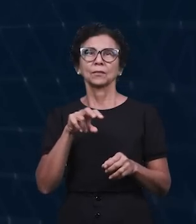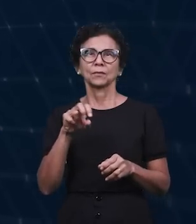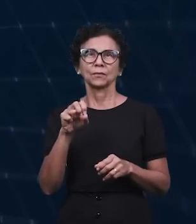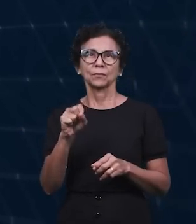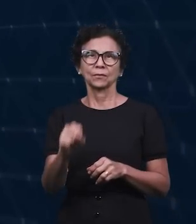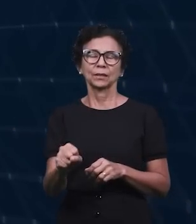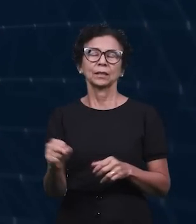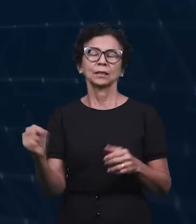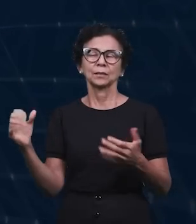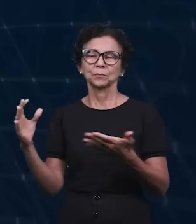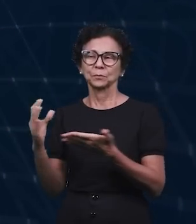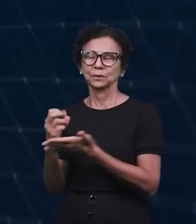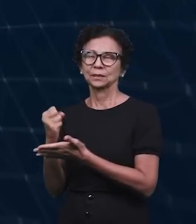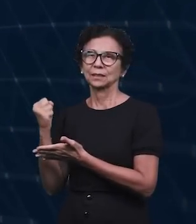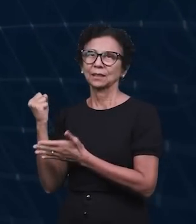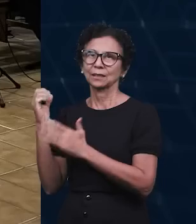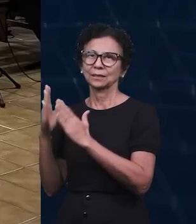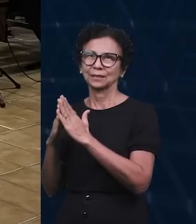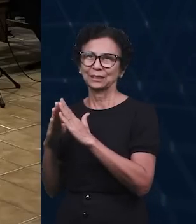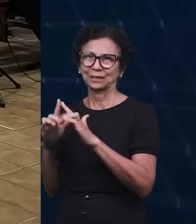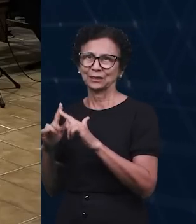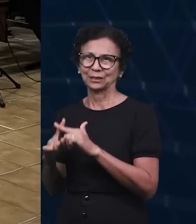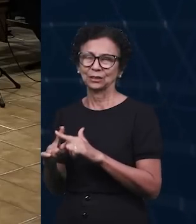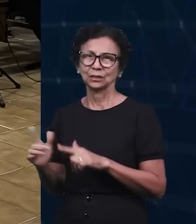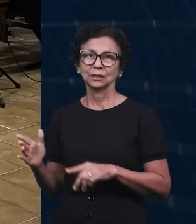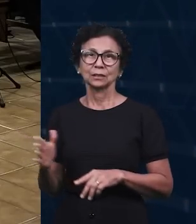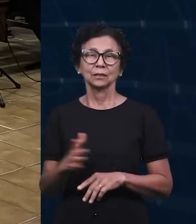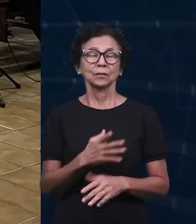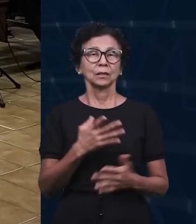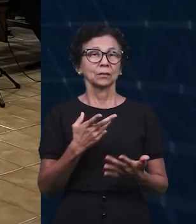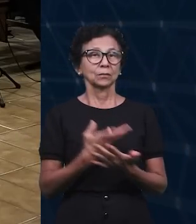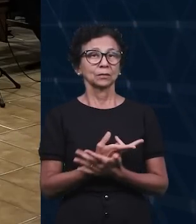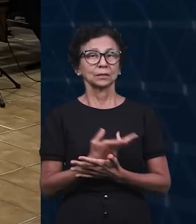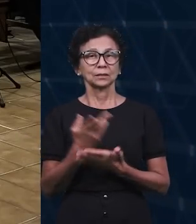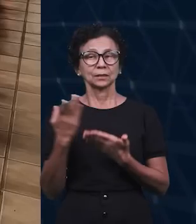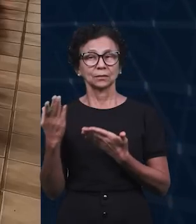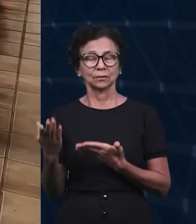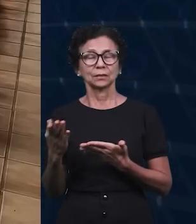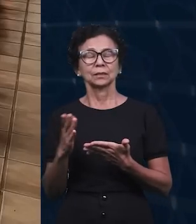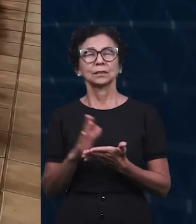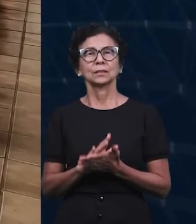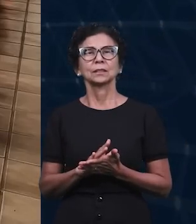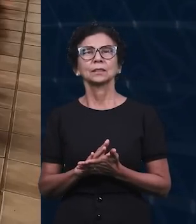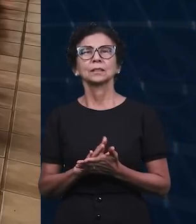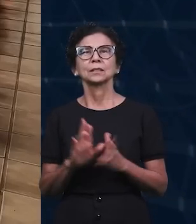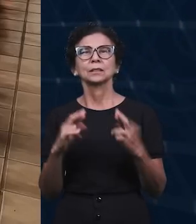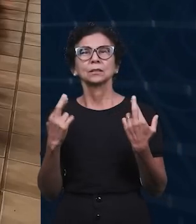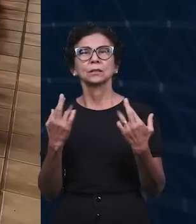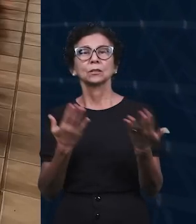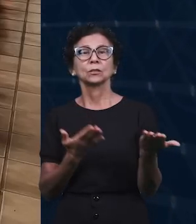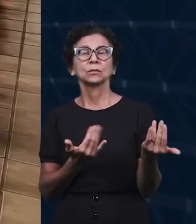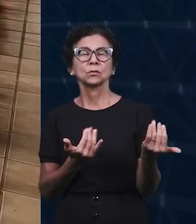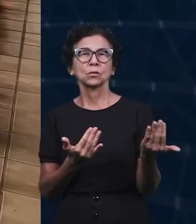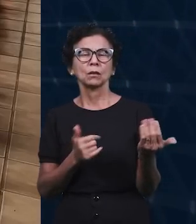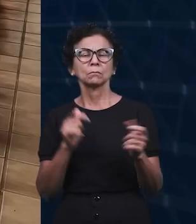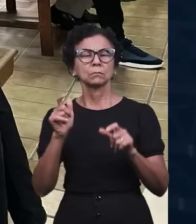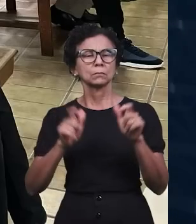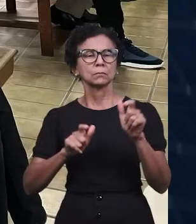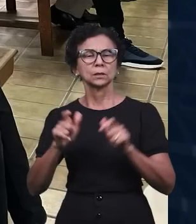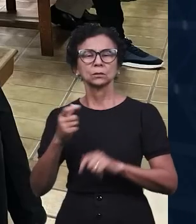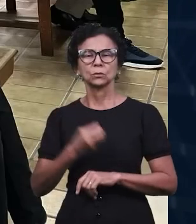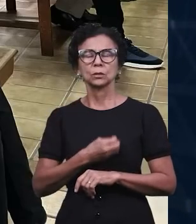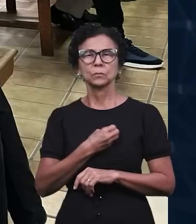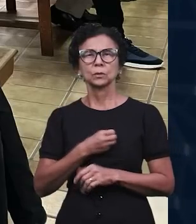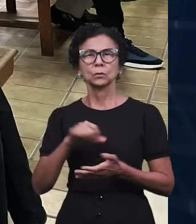vem buscar a sua igreja. Aconteceu na ICM Santos Dumont, encontro de jovens, onde estiveram presentes muitos irmãos